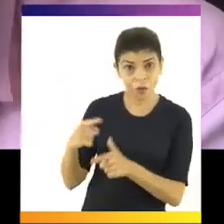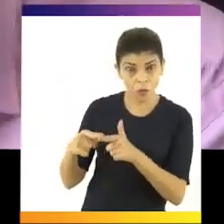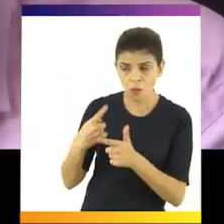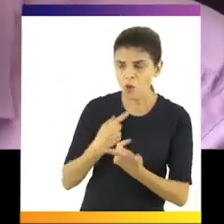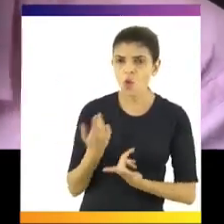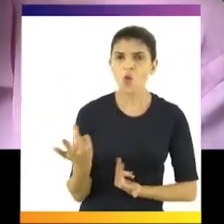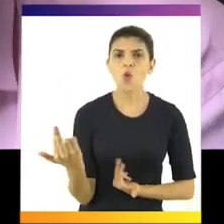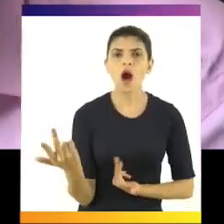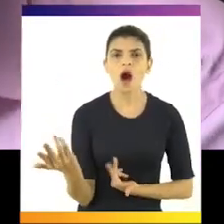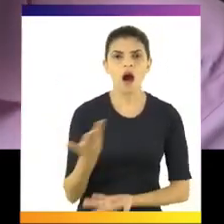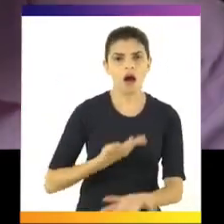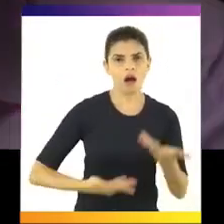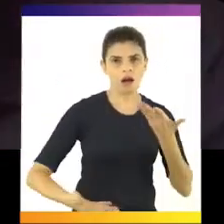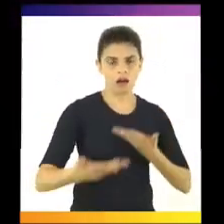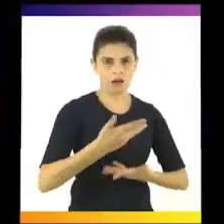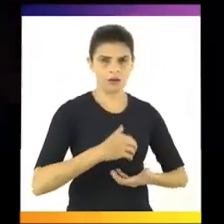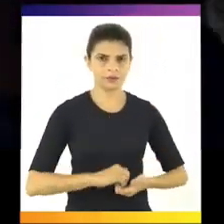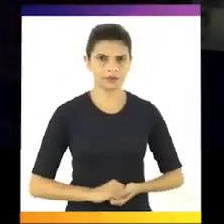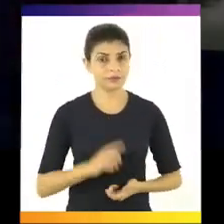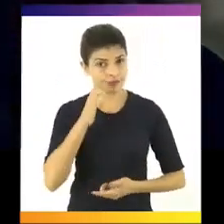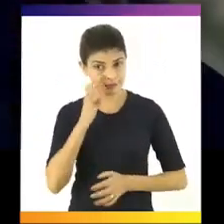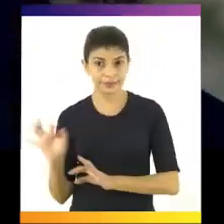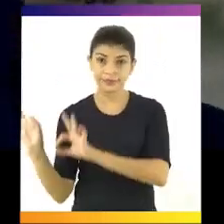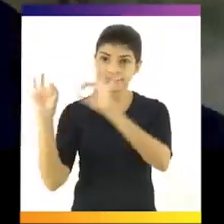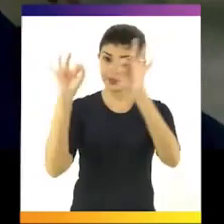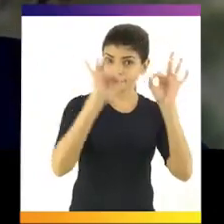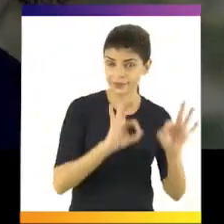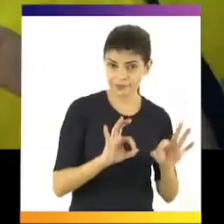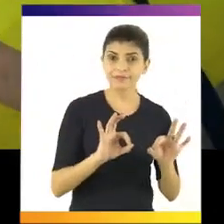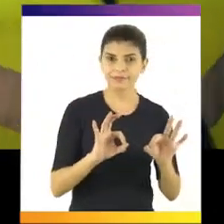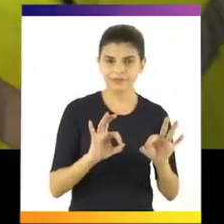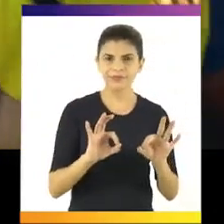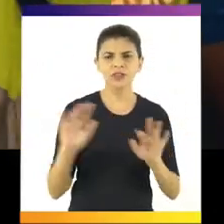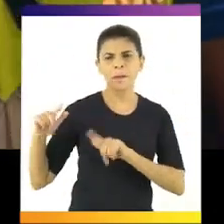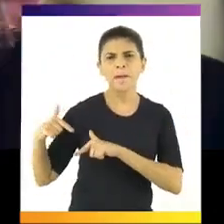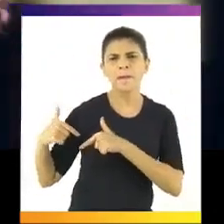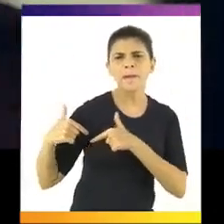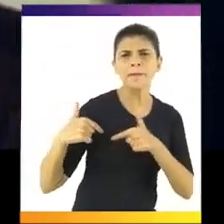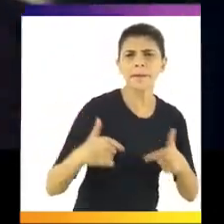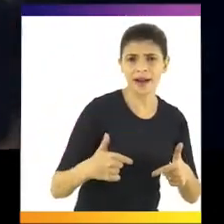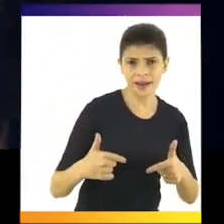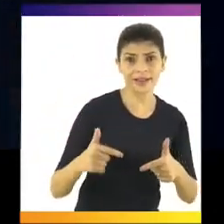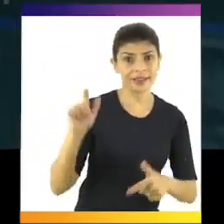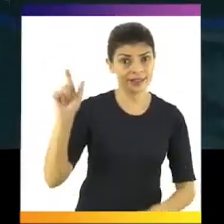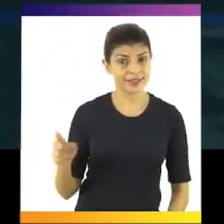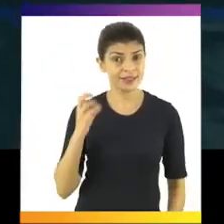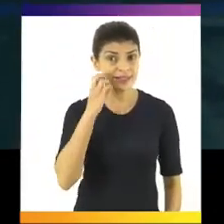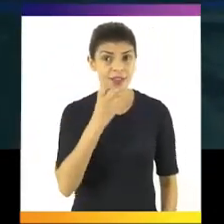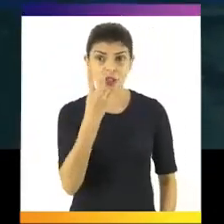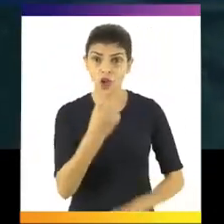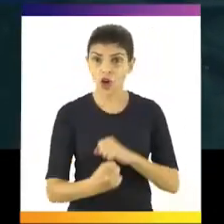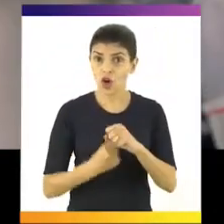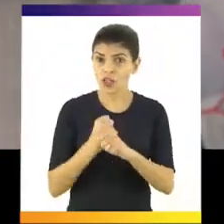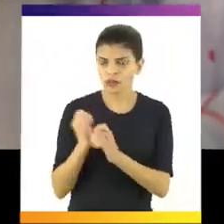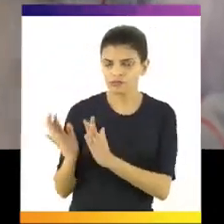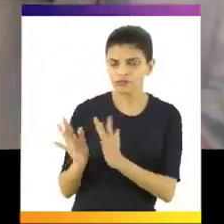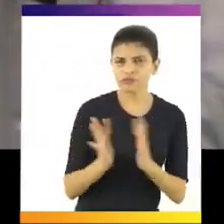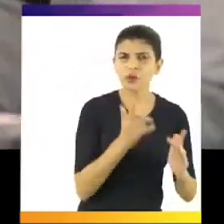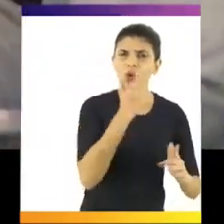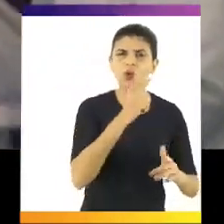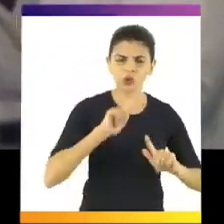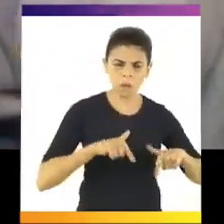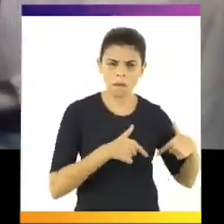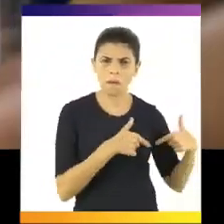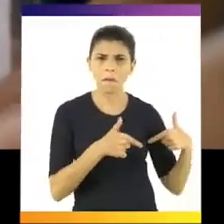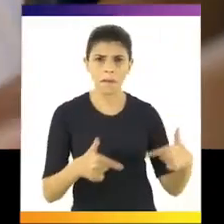daquela pessoa é meu também. Você vai ver agora algumas das maiores obras do Cláudio Castro em 2 anos